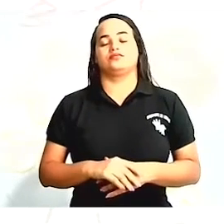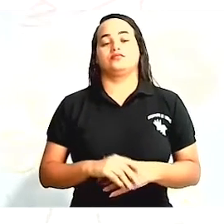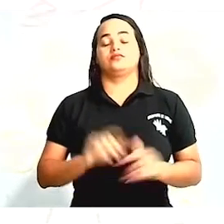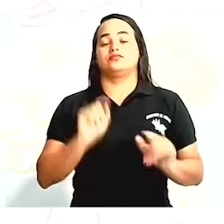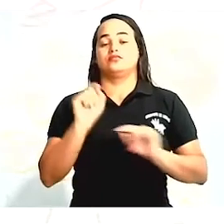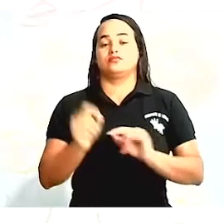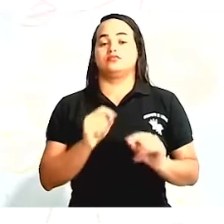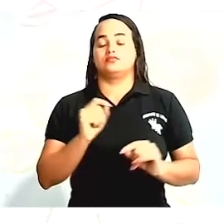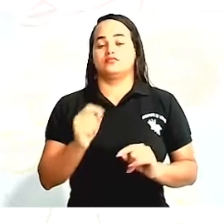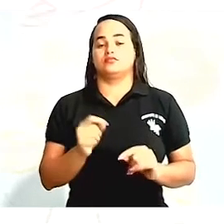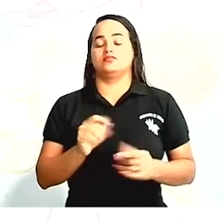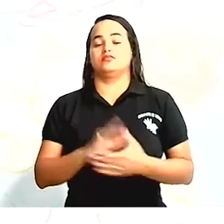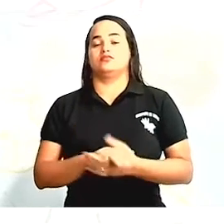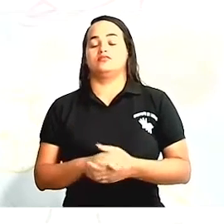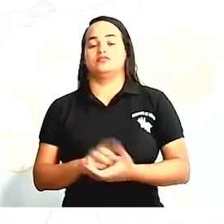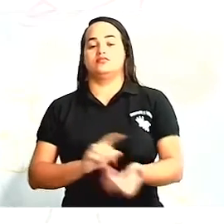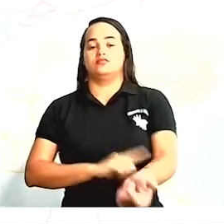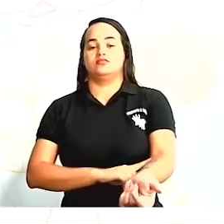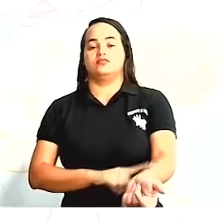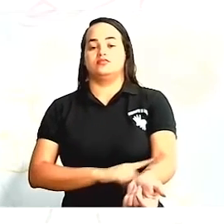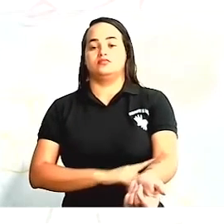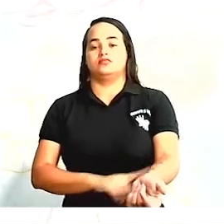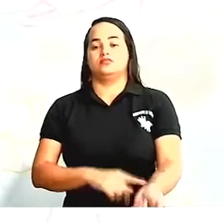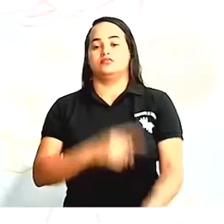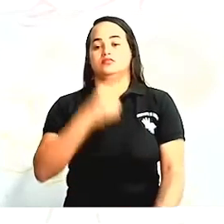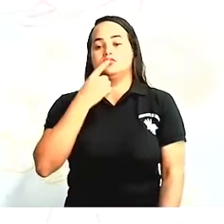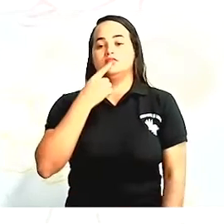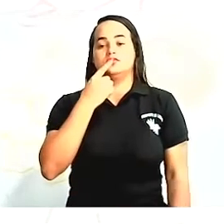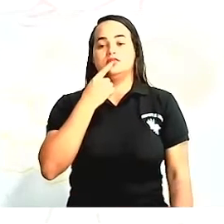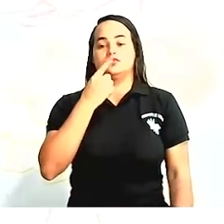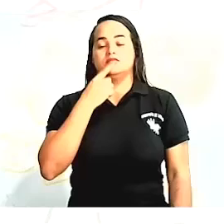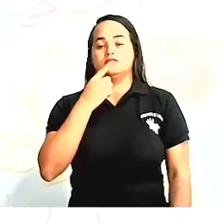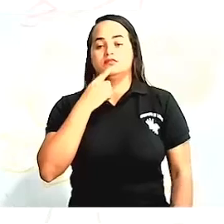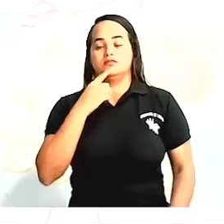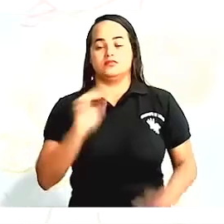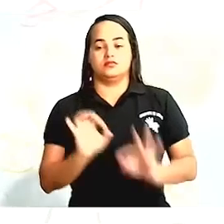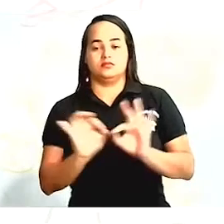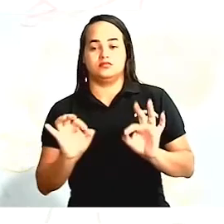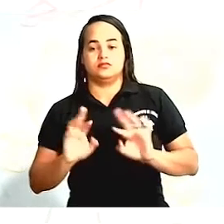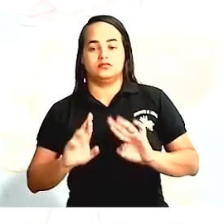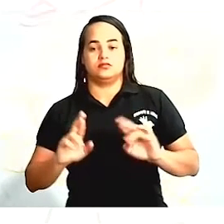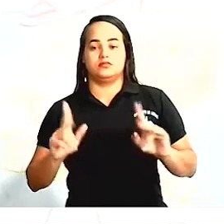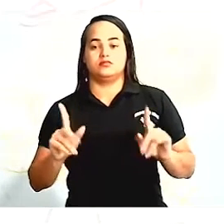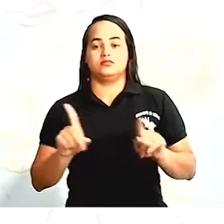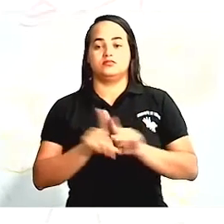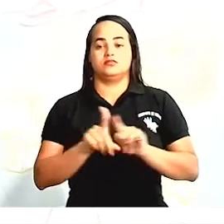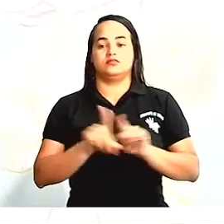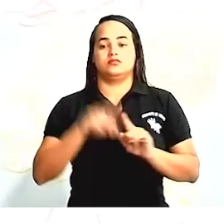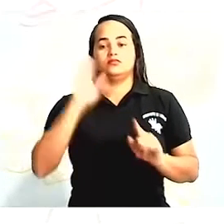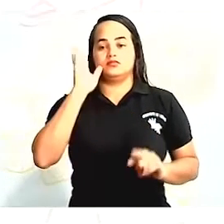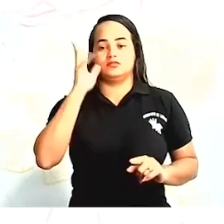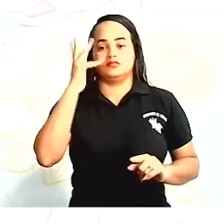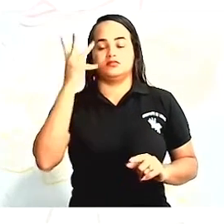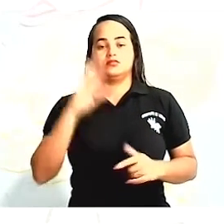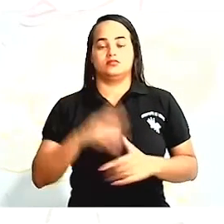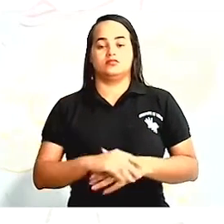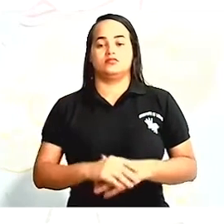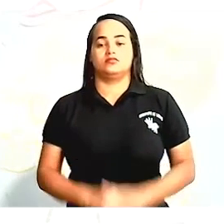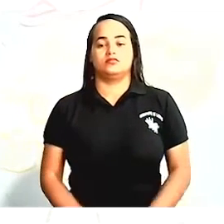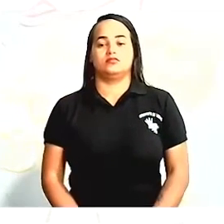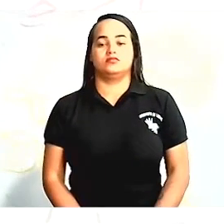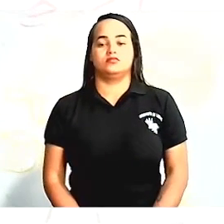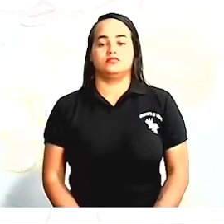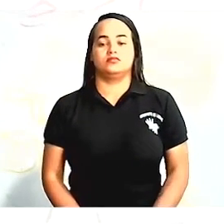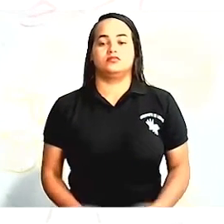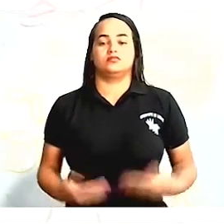quê? Os nódulos linfáticos em tamanhos anormais. Vai também acontecer a astenia. O que é a astenia?